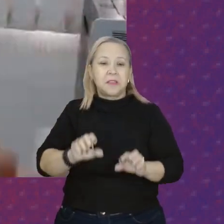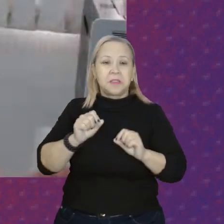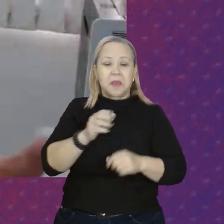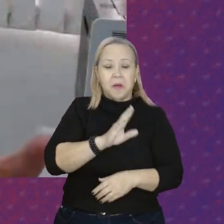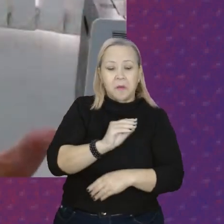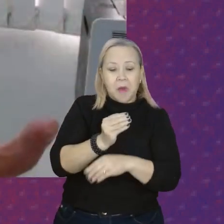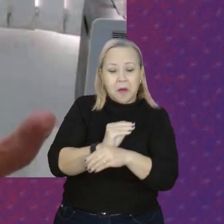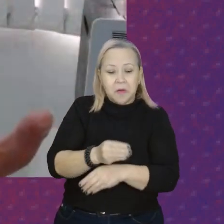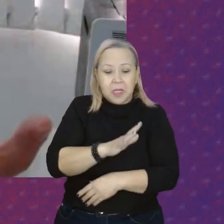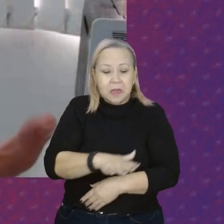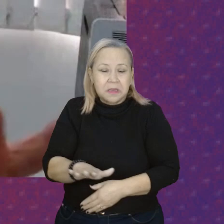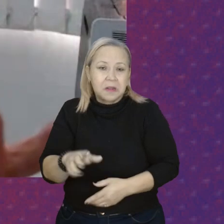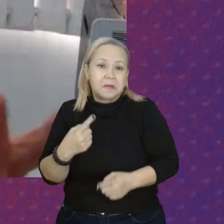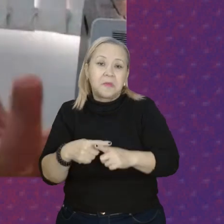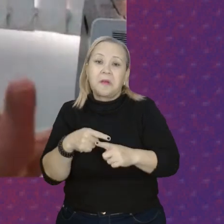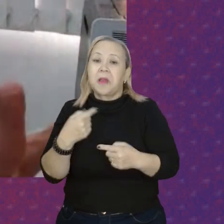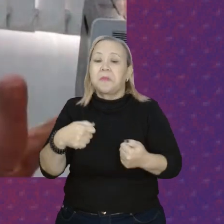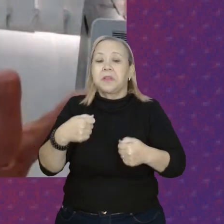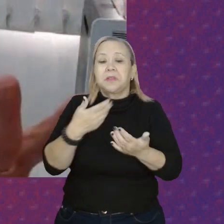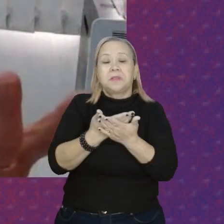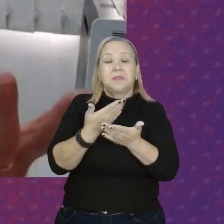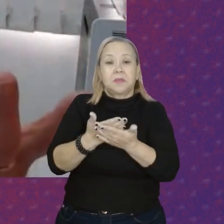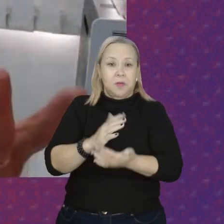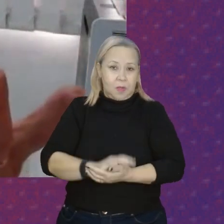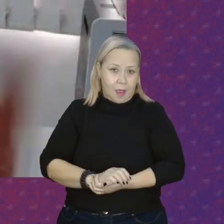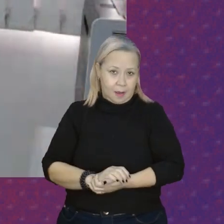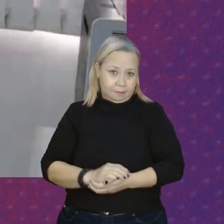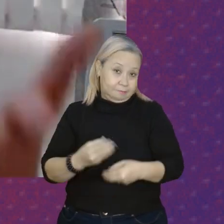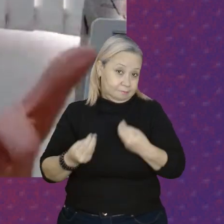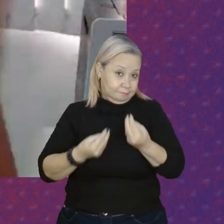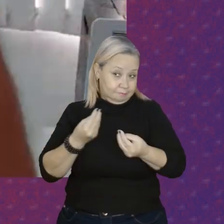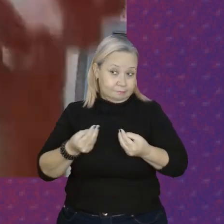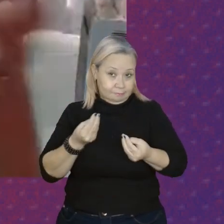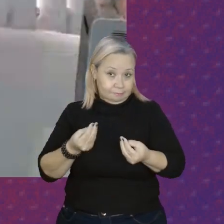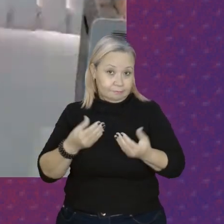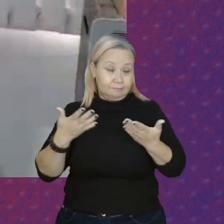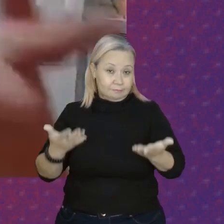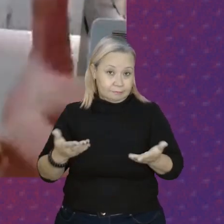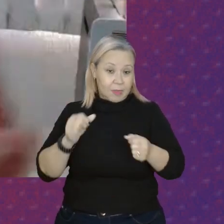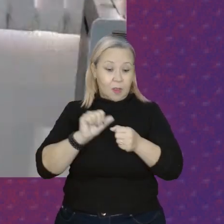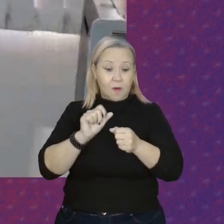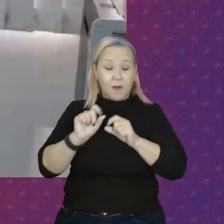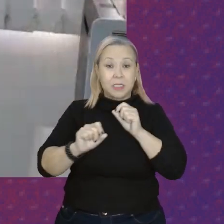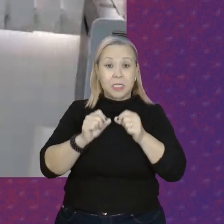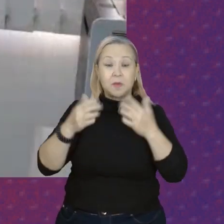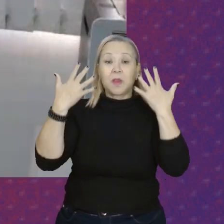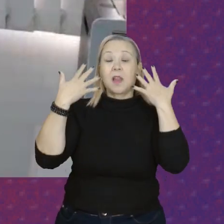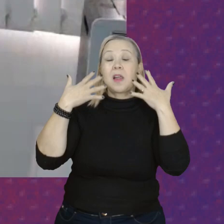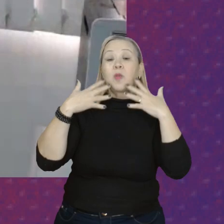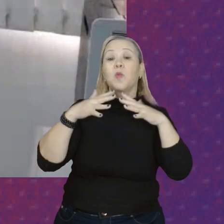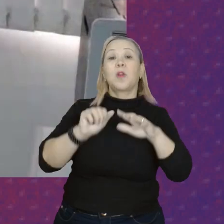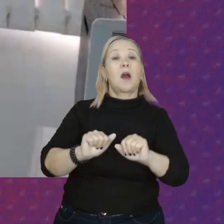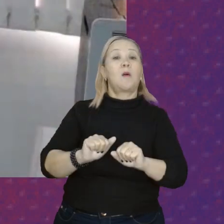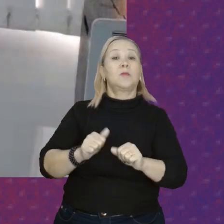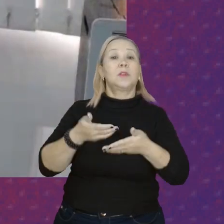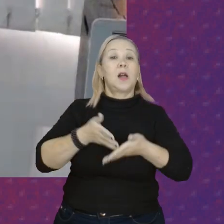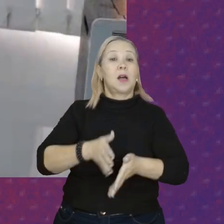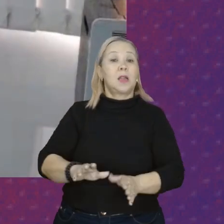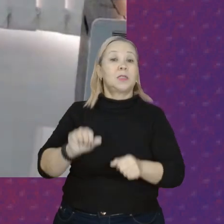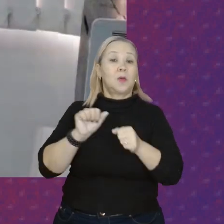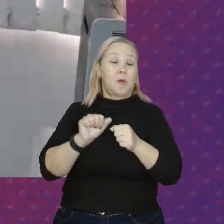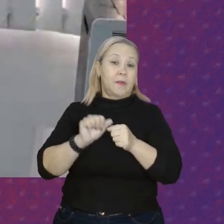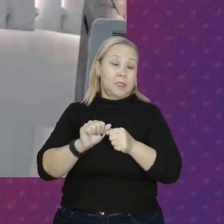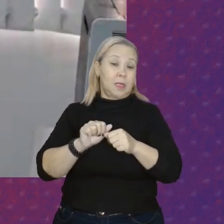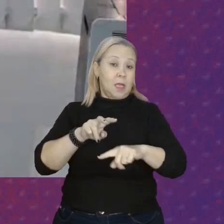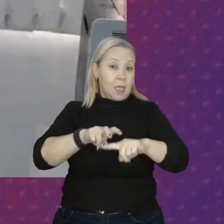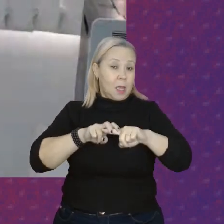que ela tem que ganhar bem? Né? Esse é o que vai o imaginário coletivo. Está fazendo aquilo que a natureza lhe concebeu para fazer. E é com